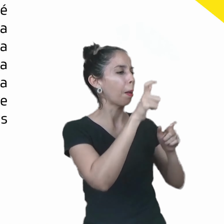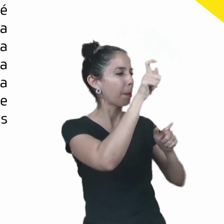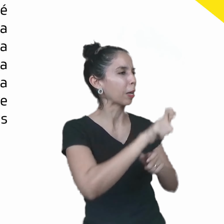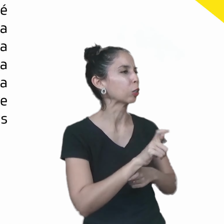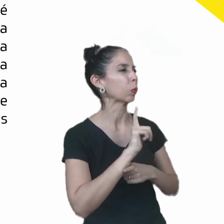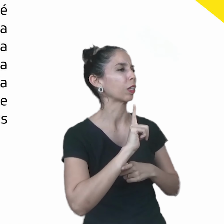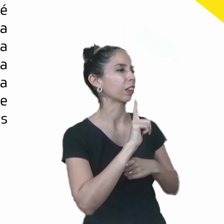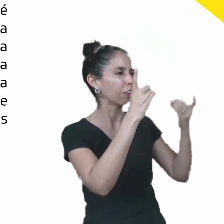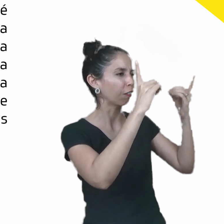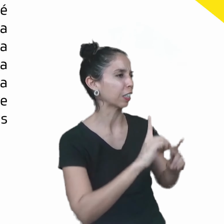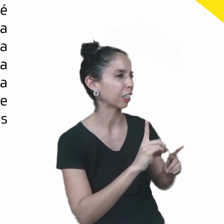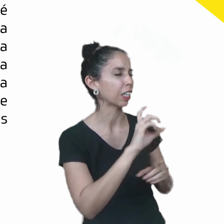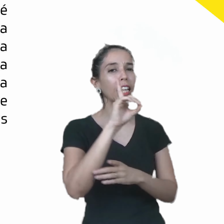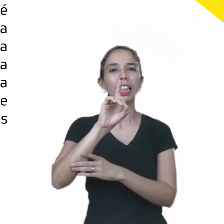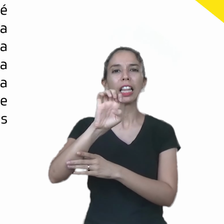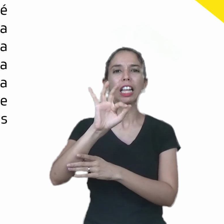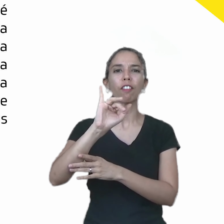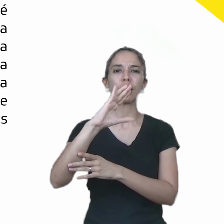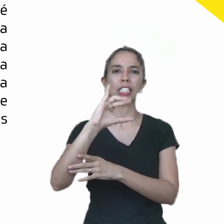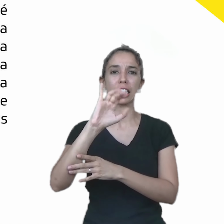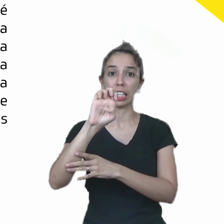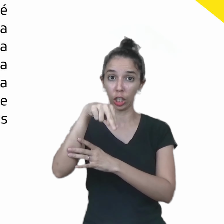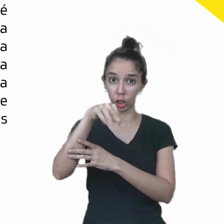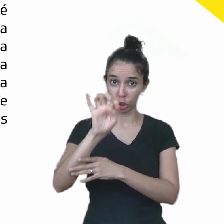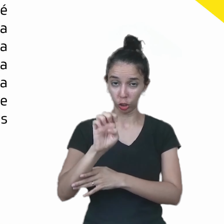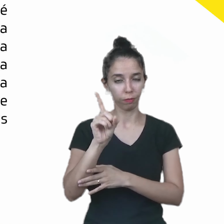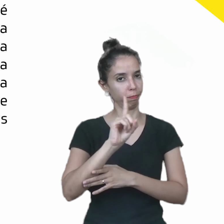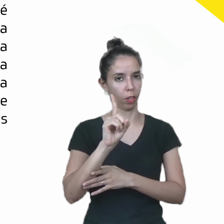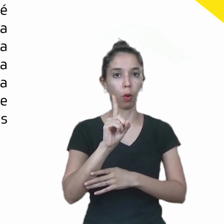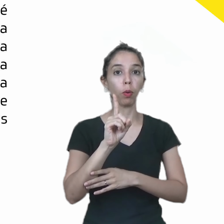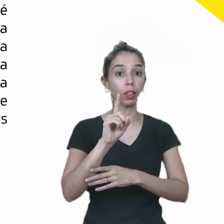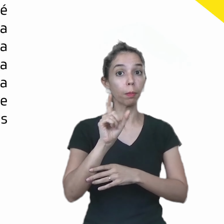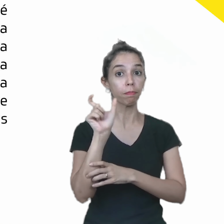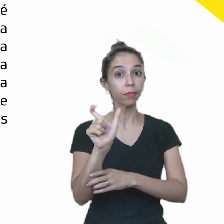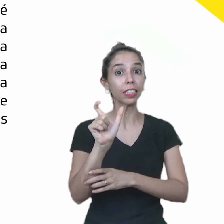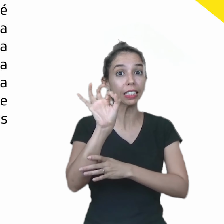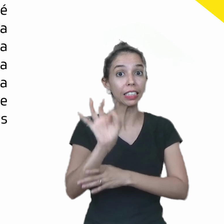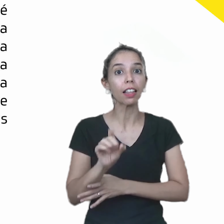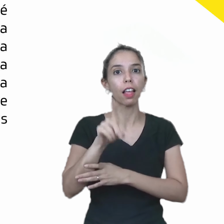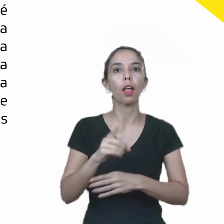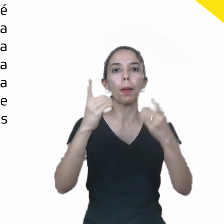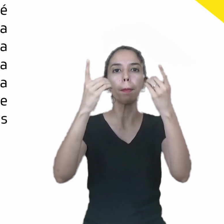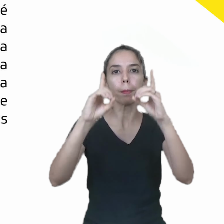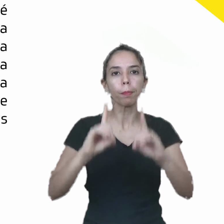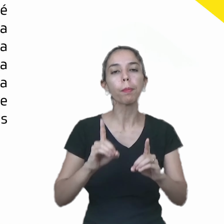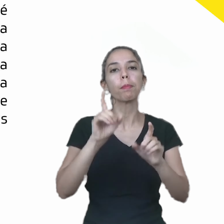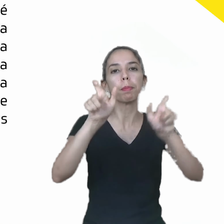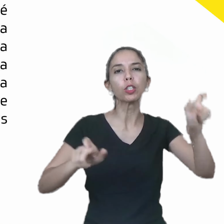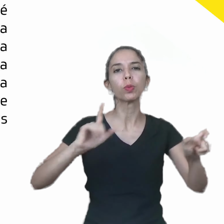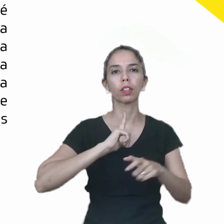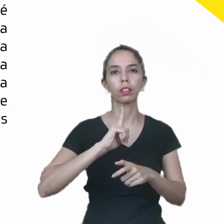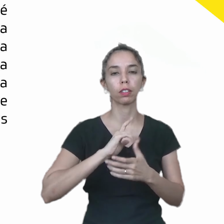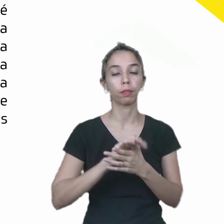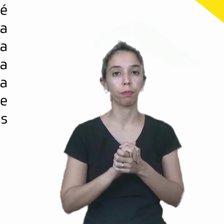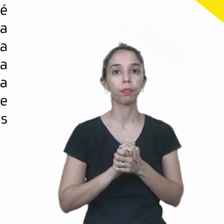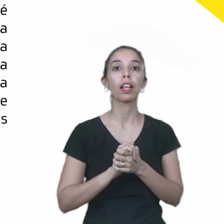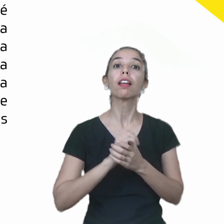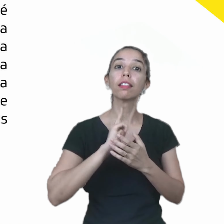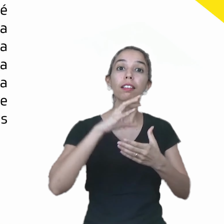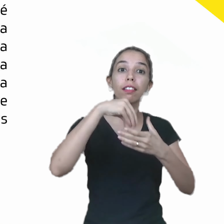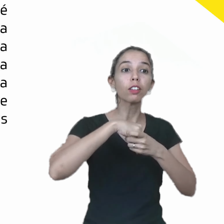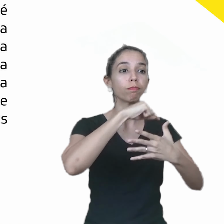chamamos de deficientes ou de pessoas deficientes O termo correto é pessoa com deficiência E dentro mesmo da